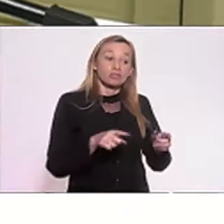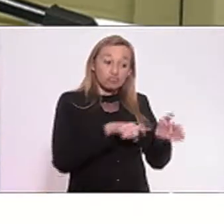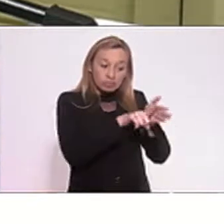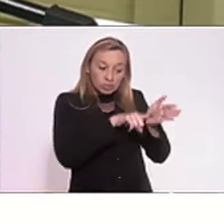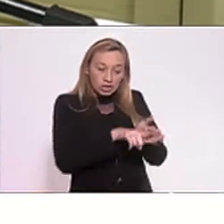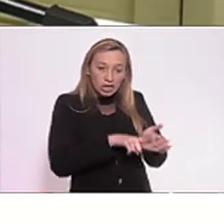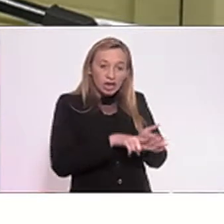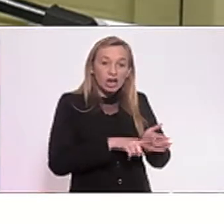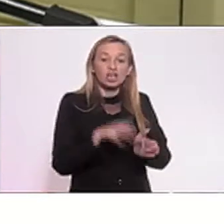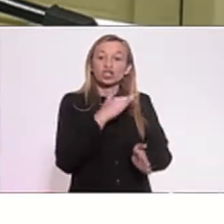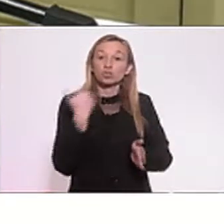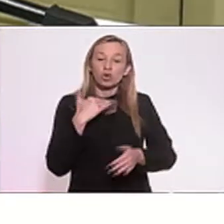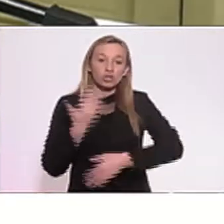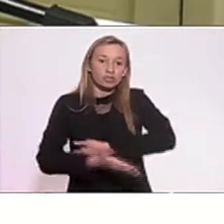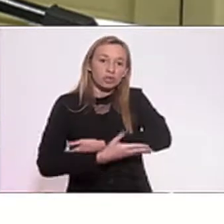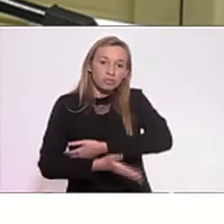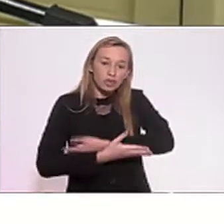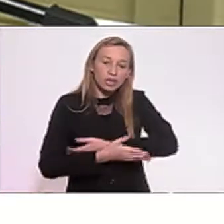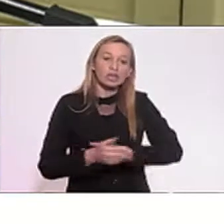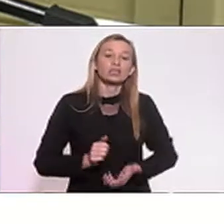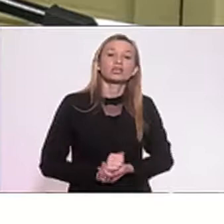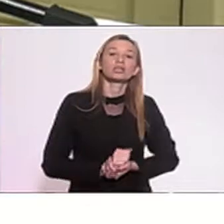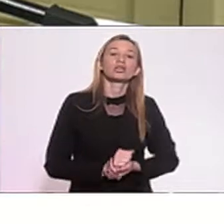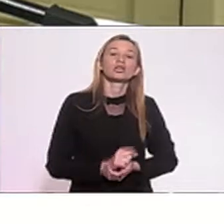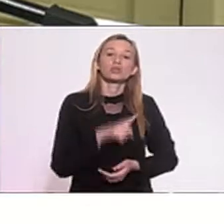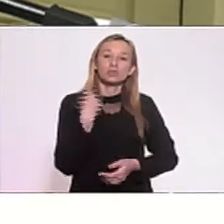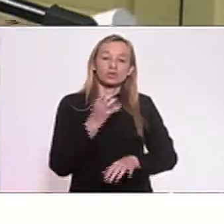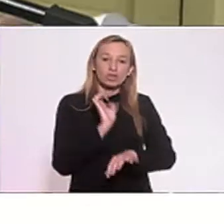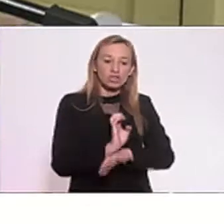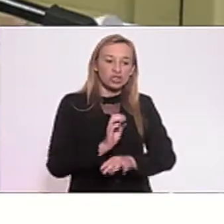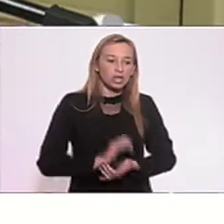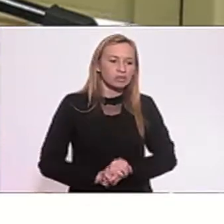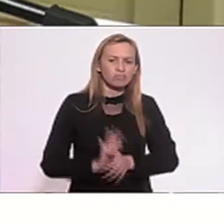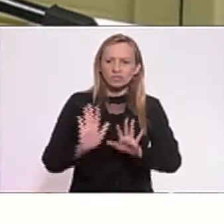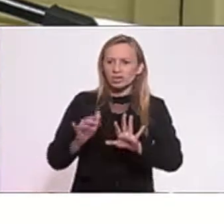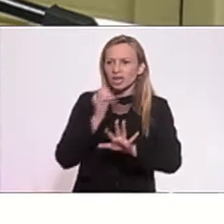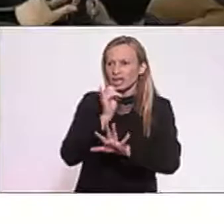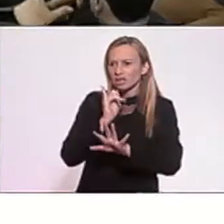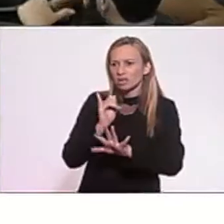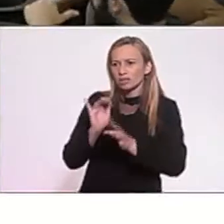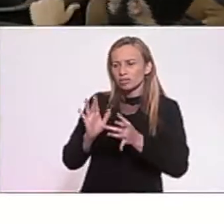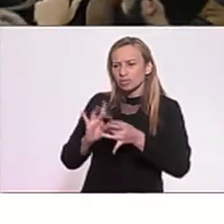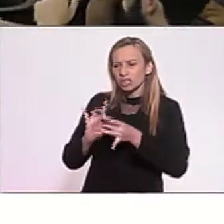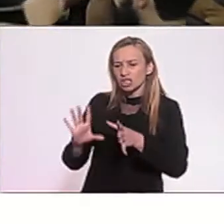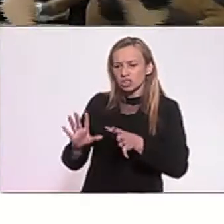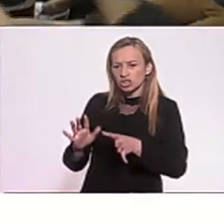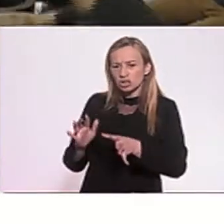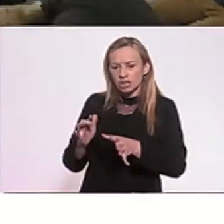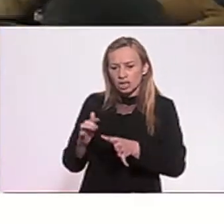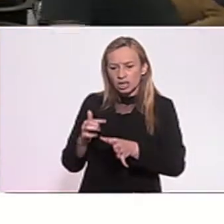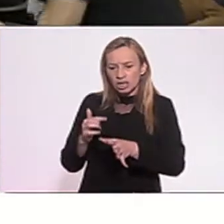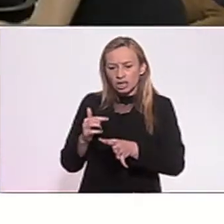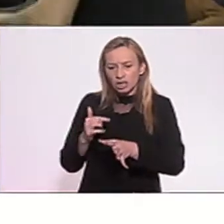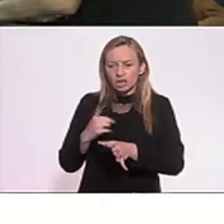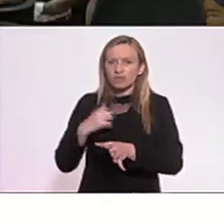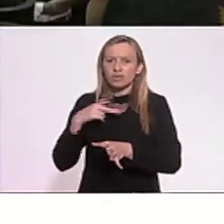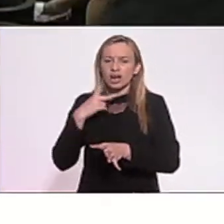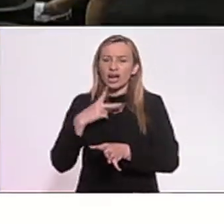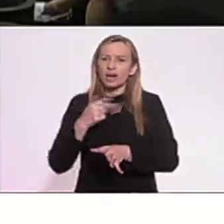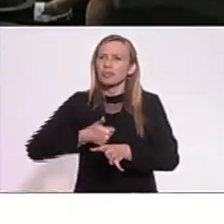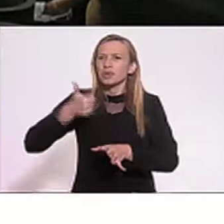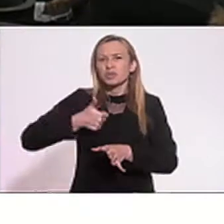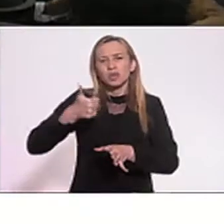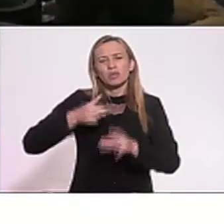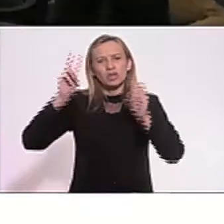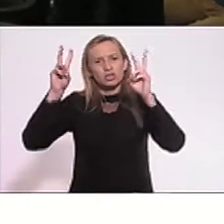e neonatais ocorridas em nosso Estado. Senhora relatora, a senhora me permite? Fora a primeira parte que a